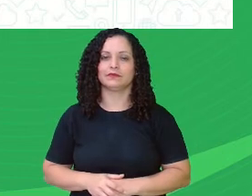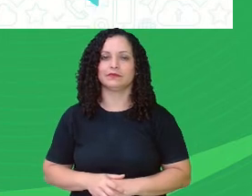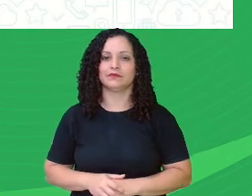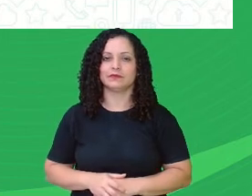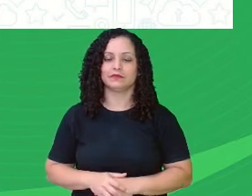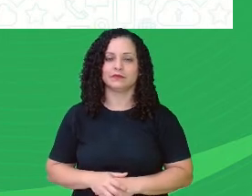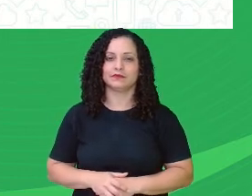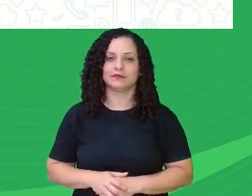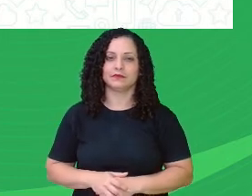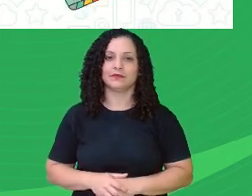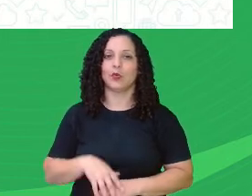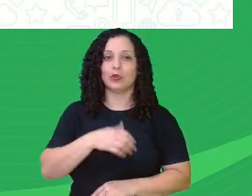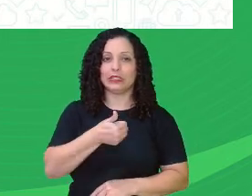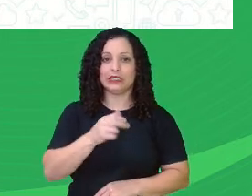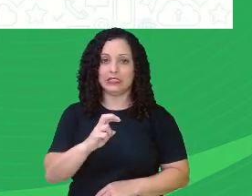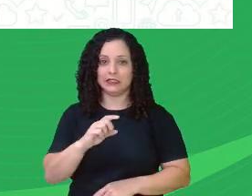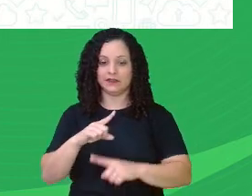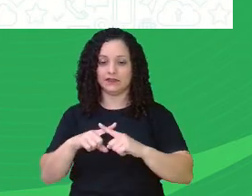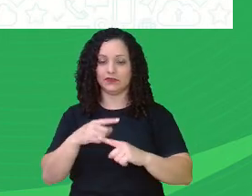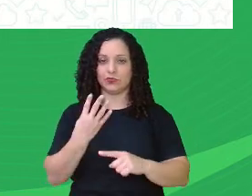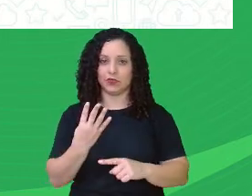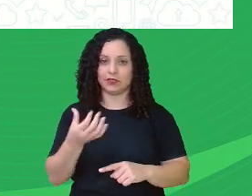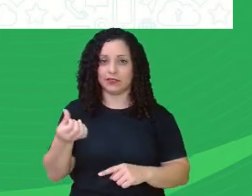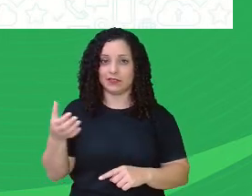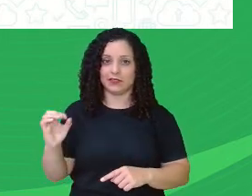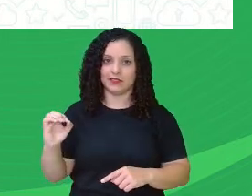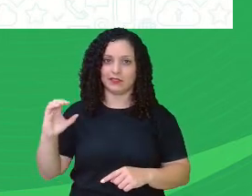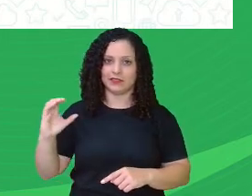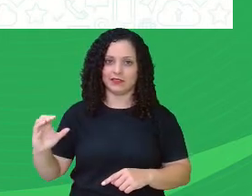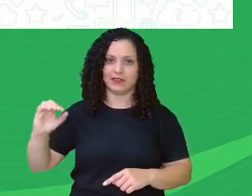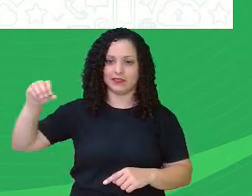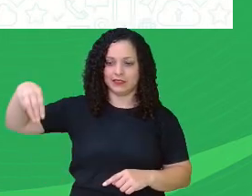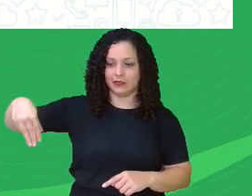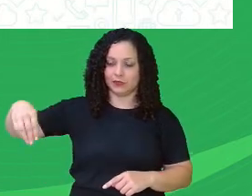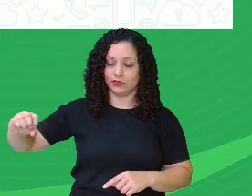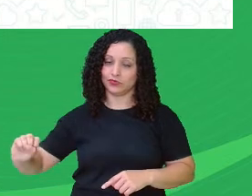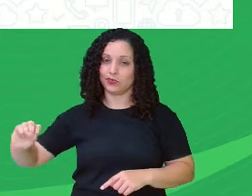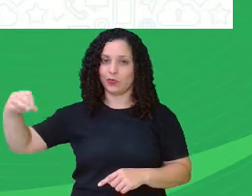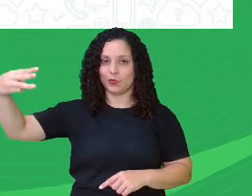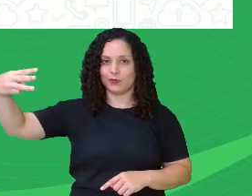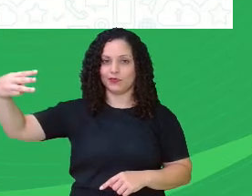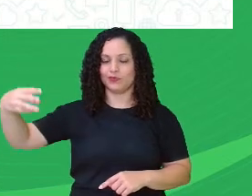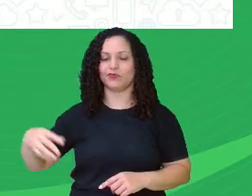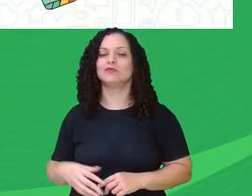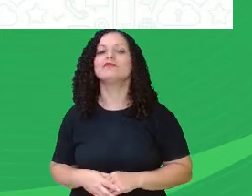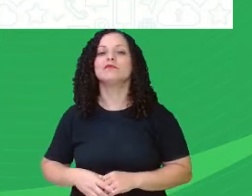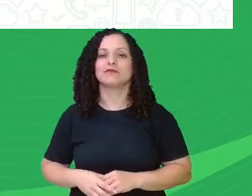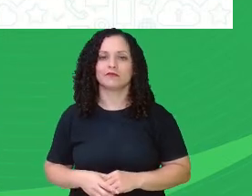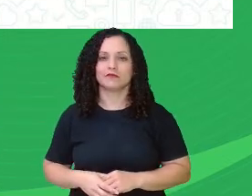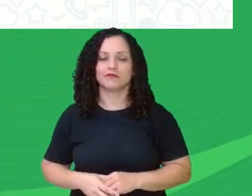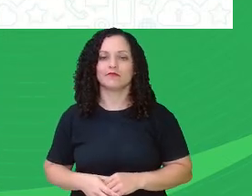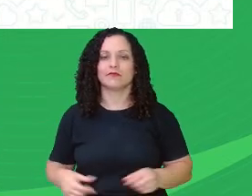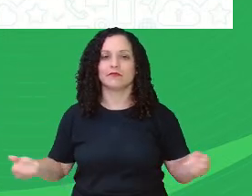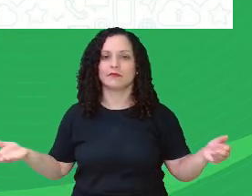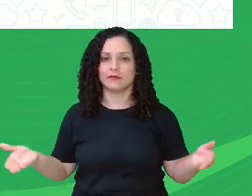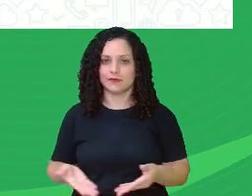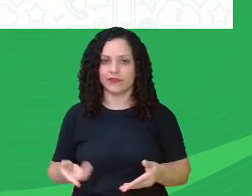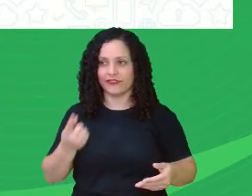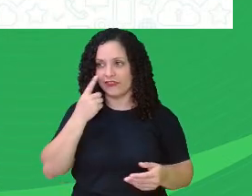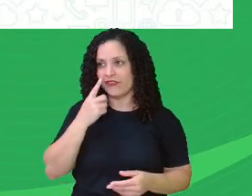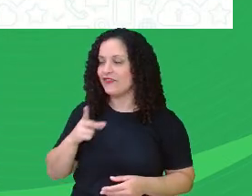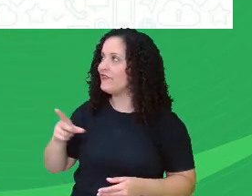aqui. Vai dar igual a 60 centímetros cúbicos. E aí vai desenvolver aí direitinho e vai dar o